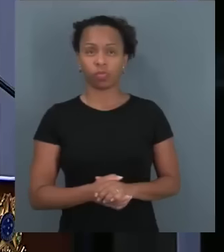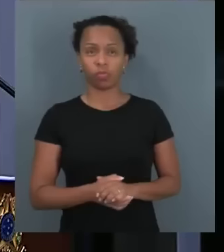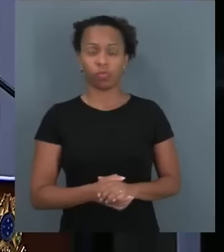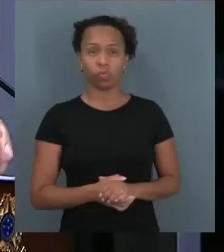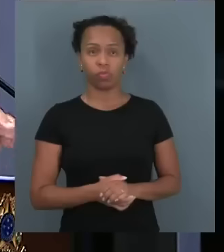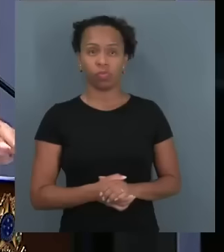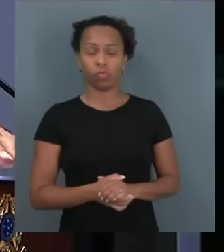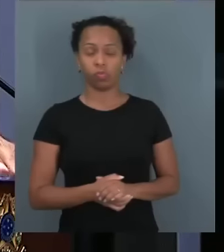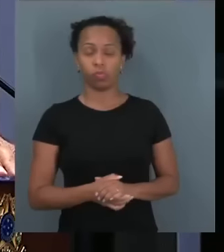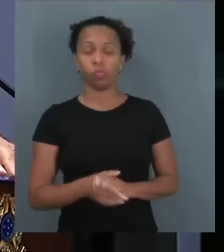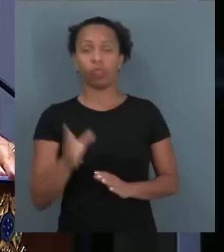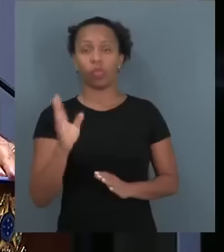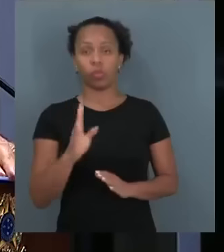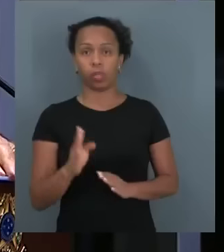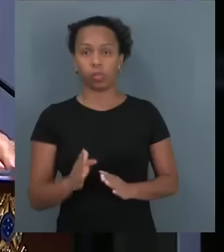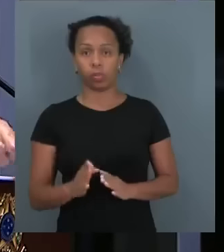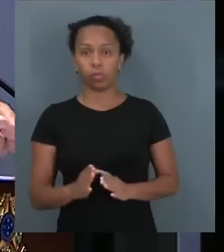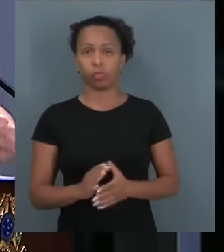no Brasil.